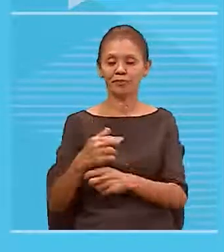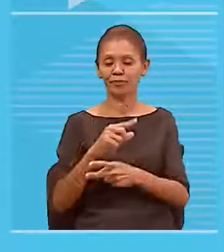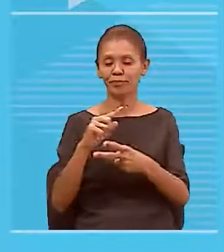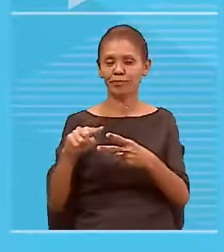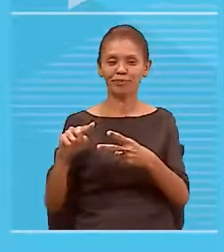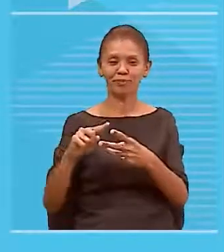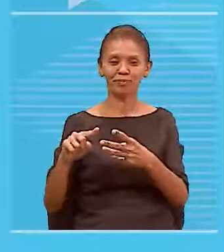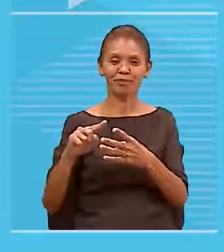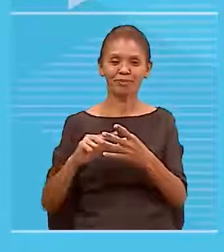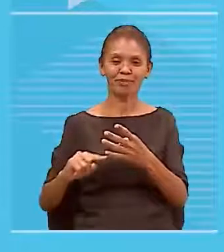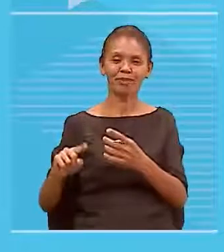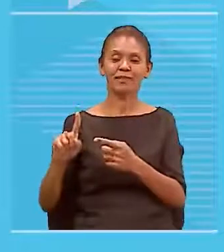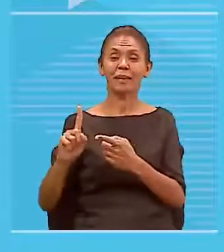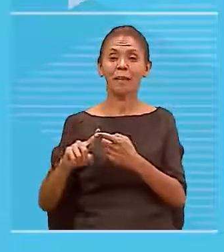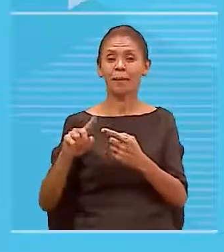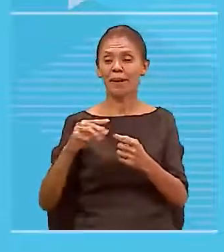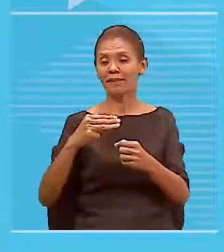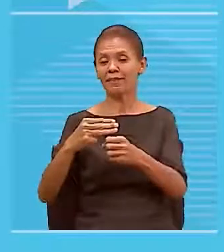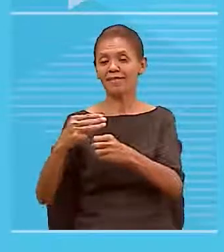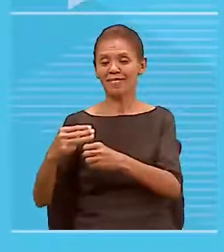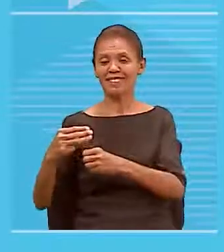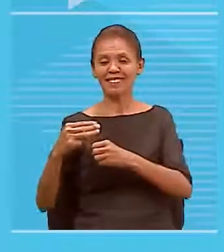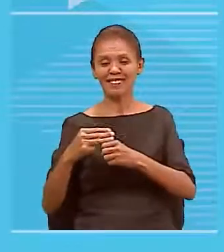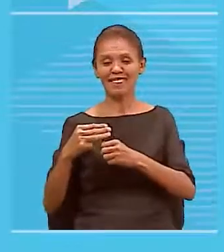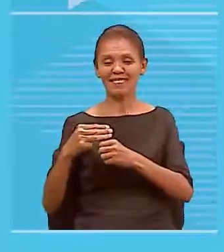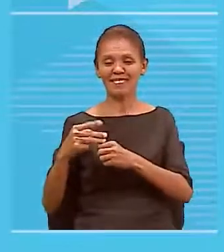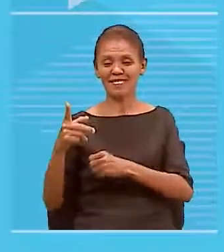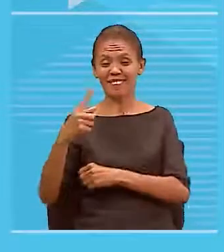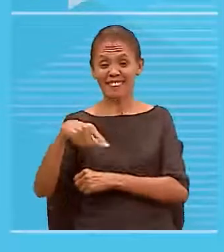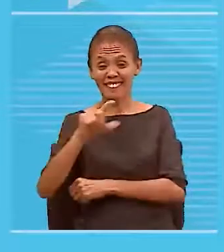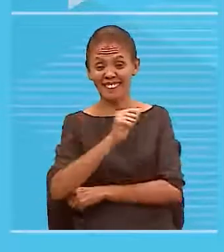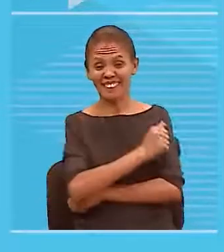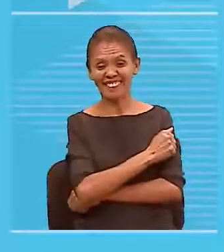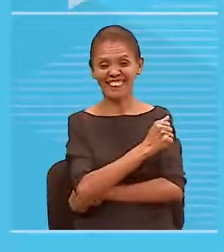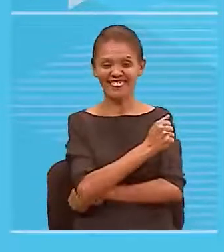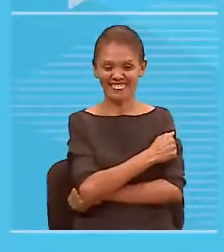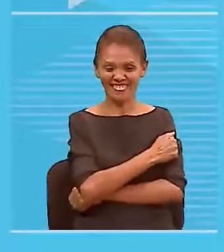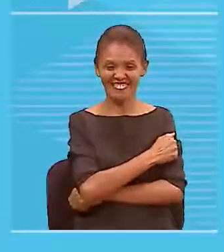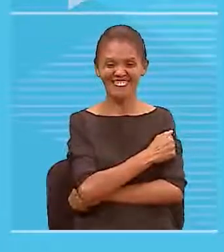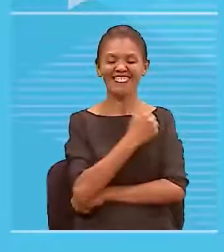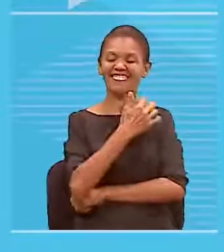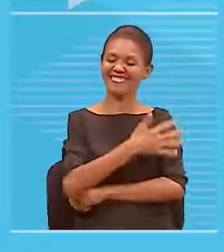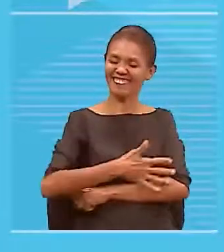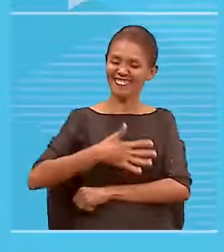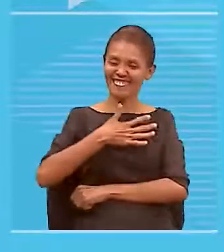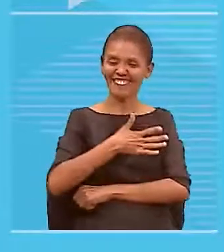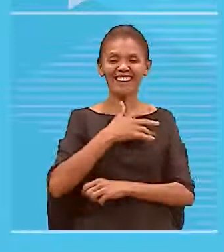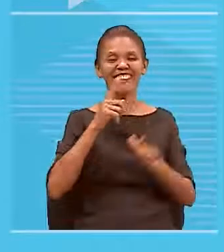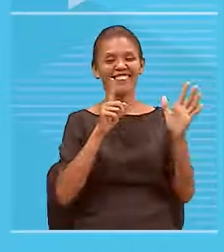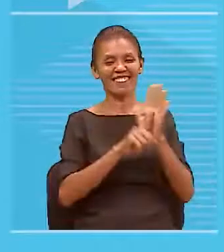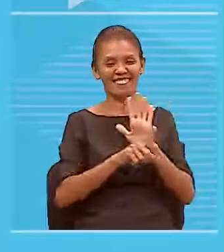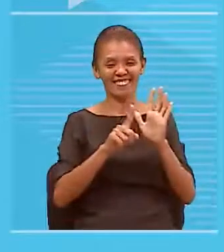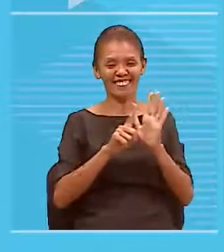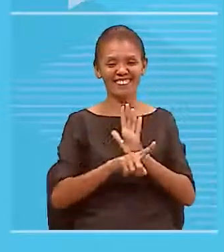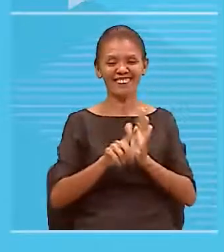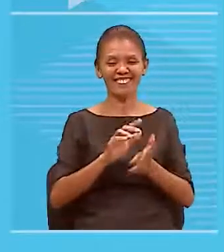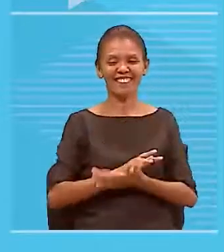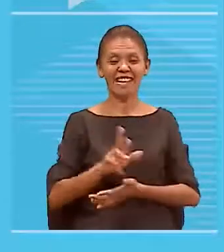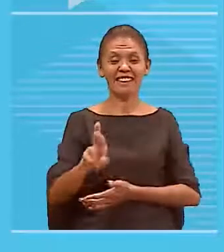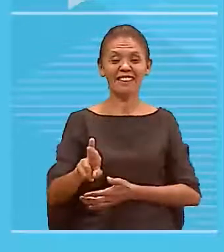Baixa Grande do Ribeiro Canavieira Eliseu Martins queimada nova legal essa questão né